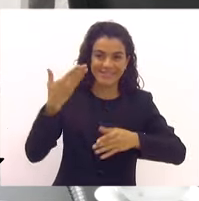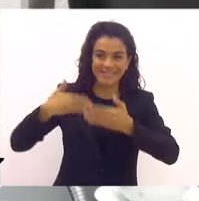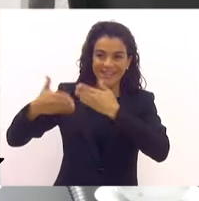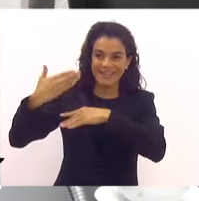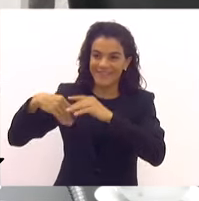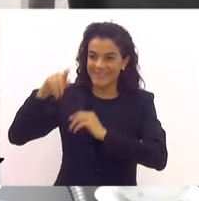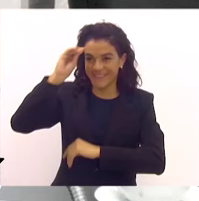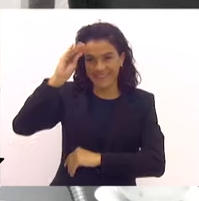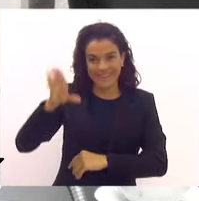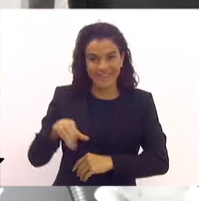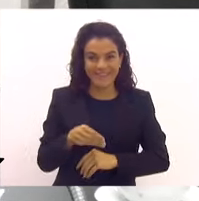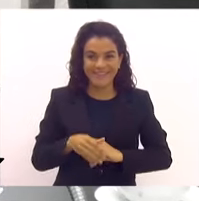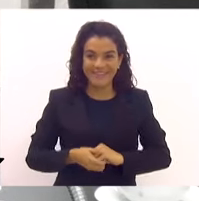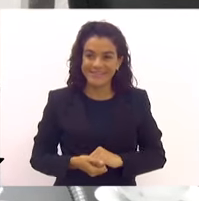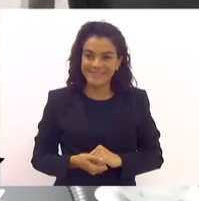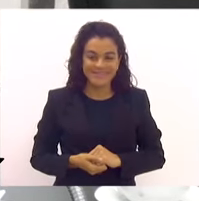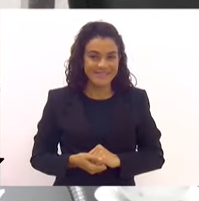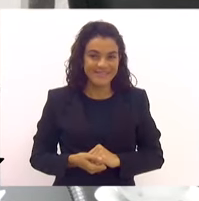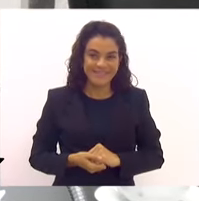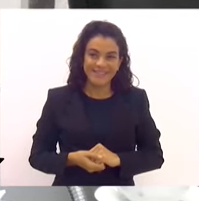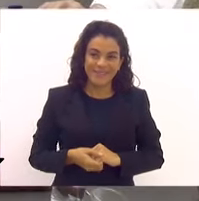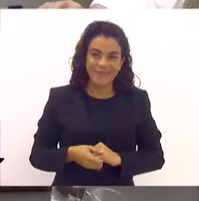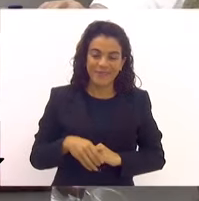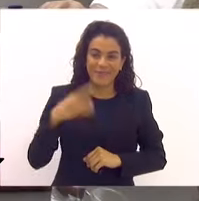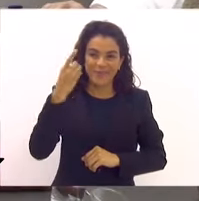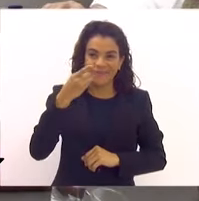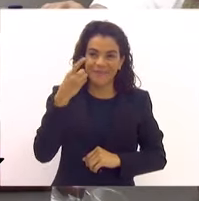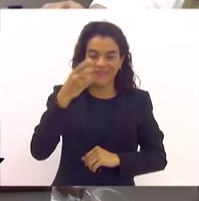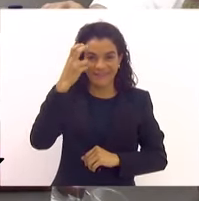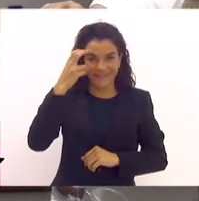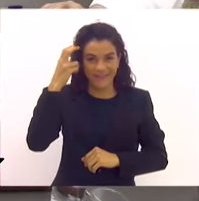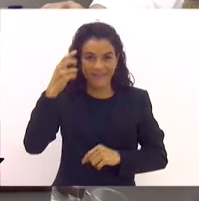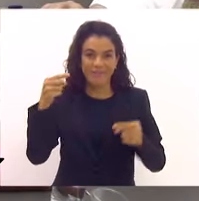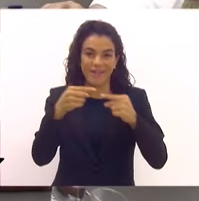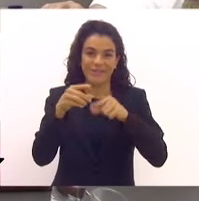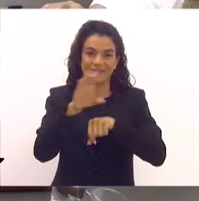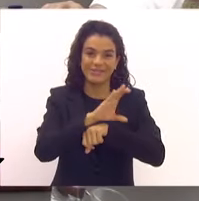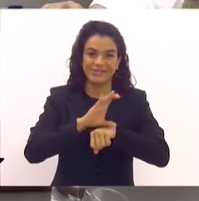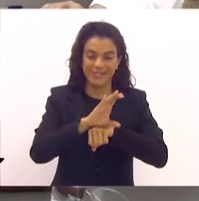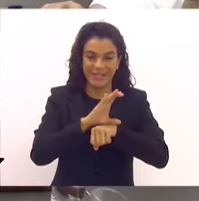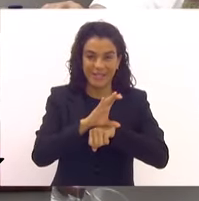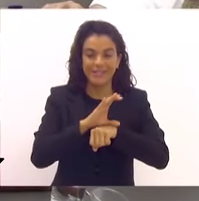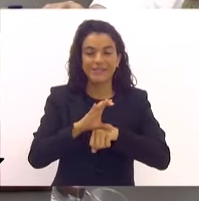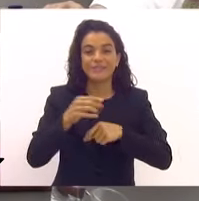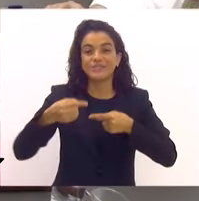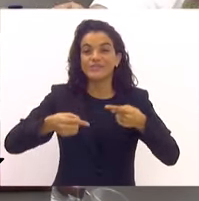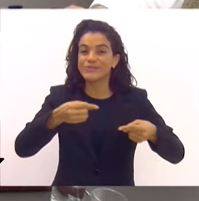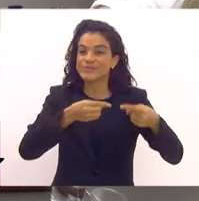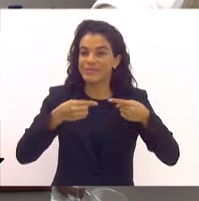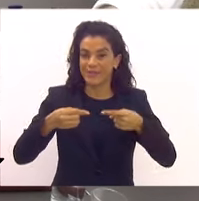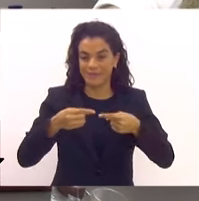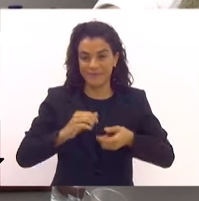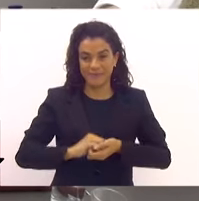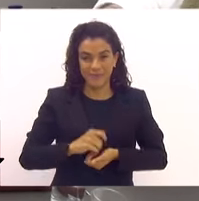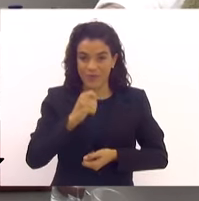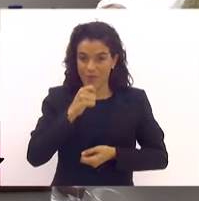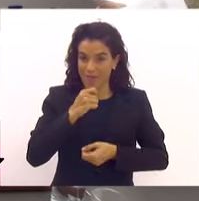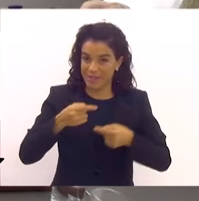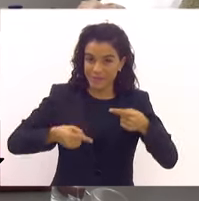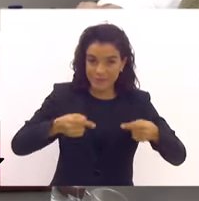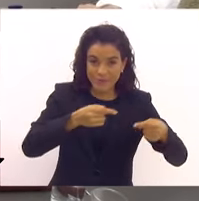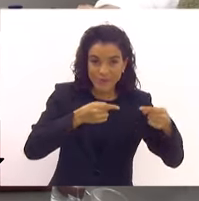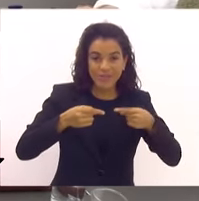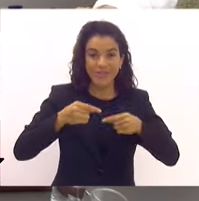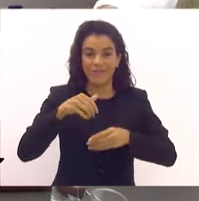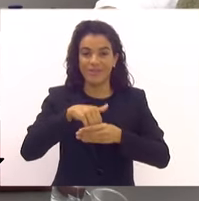aparecer, deputada Verônica Lima. Pela constitucionalidade, presidente. Em discussão. Não havendo quem queira